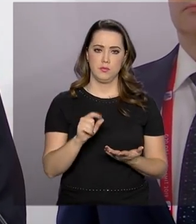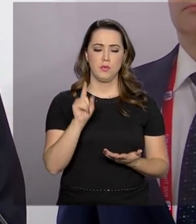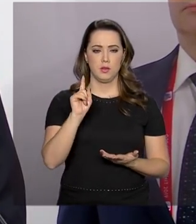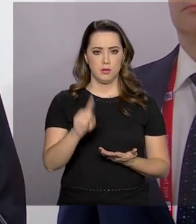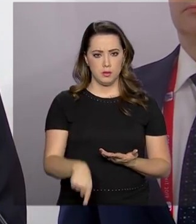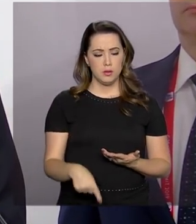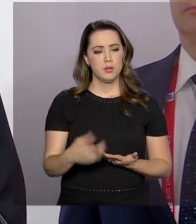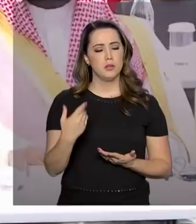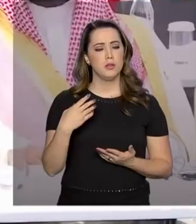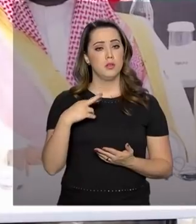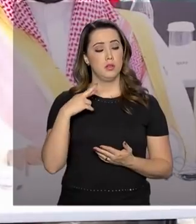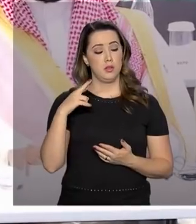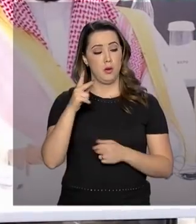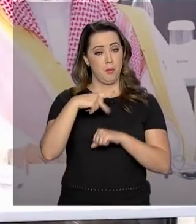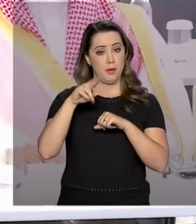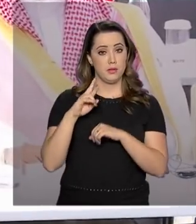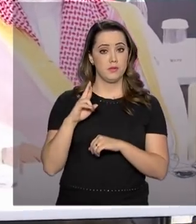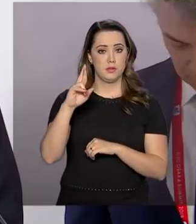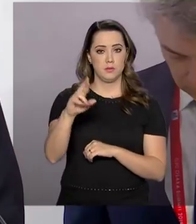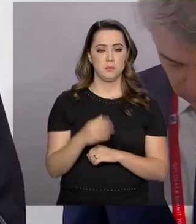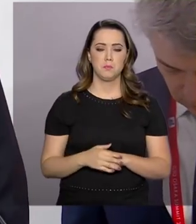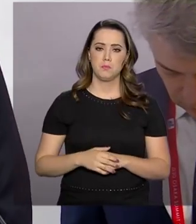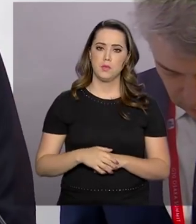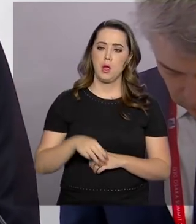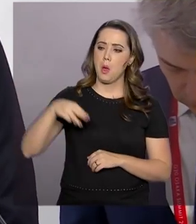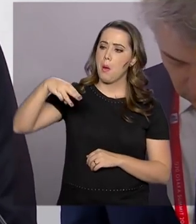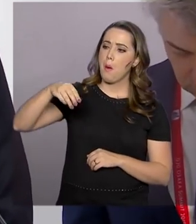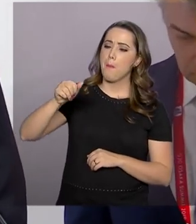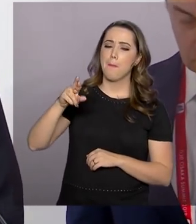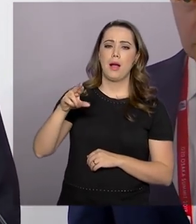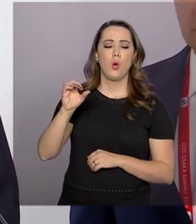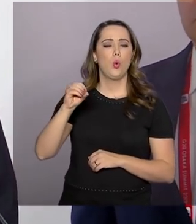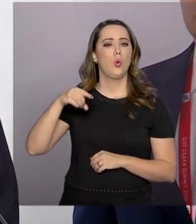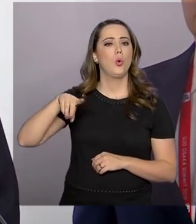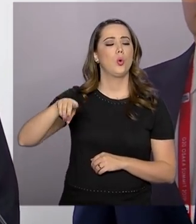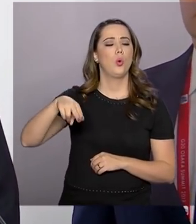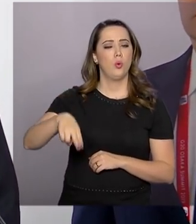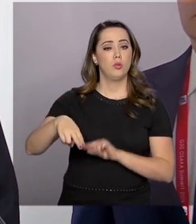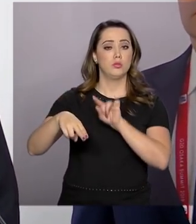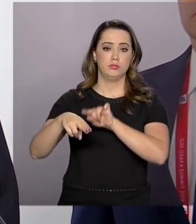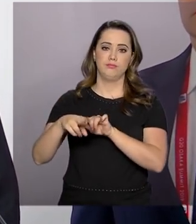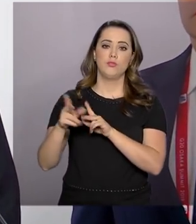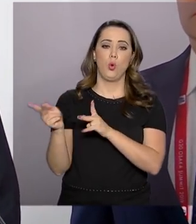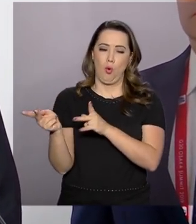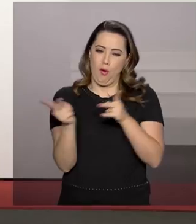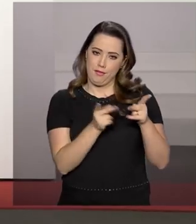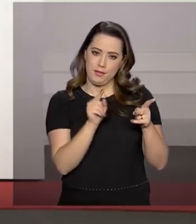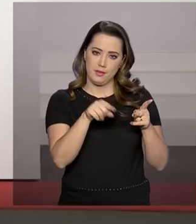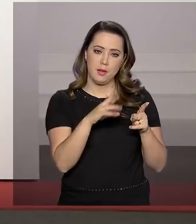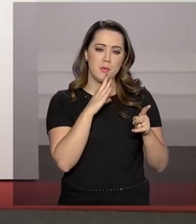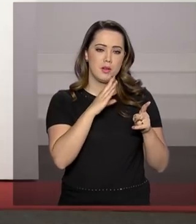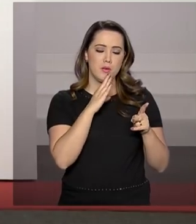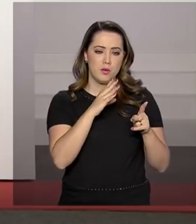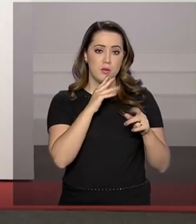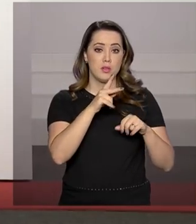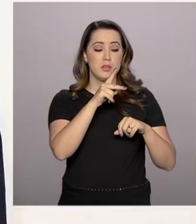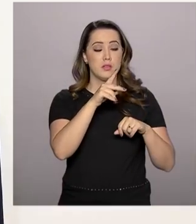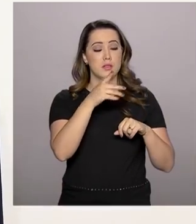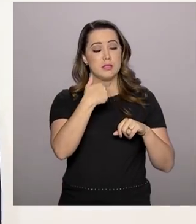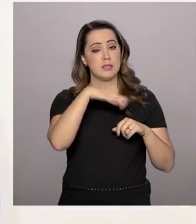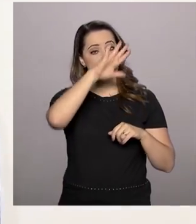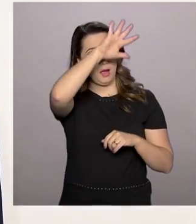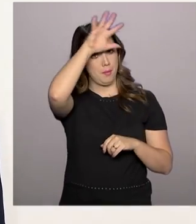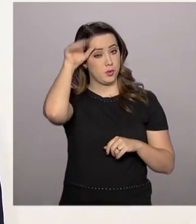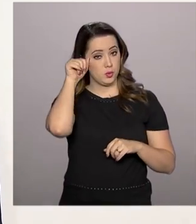país que vai ser respeitado. Emmanuel Macron... Eu convidei para conhecer a região amazônica. A todos demonstrou